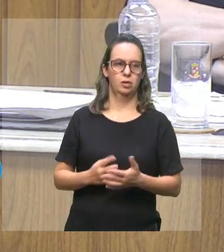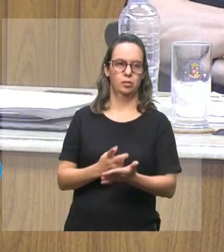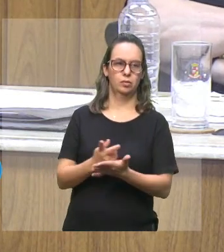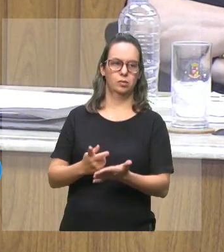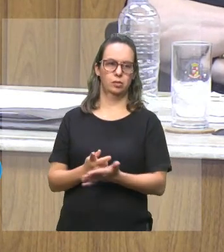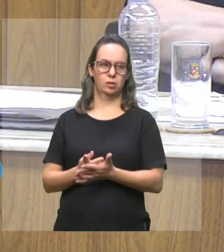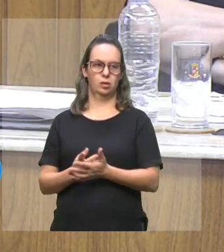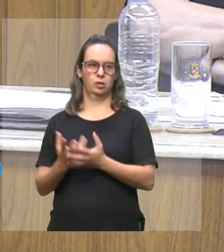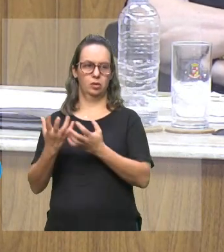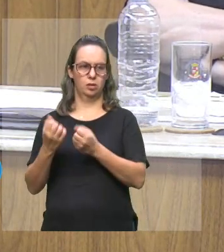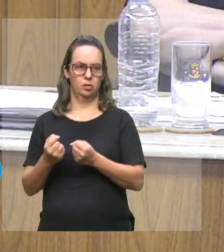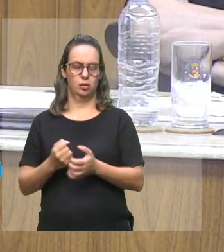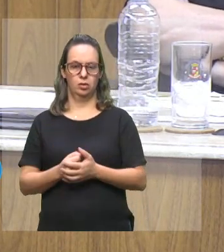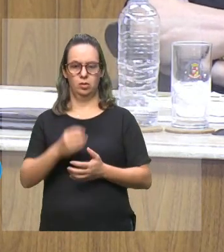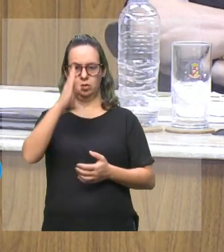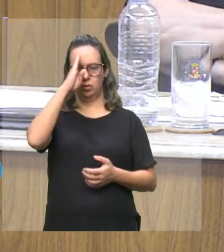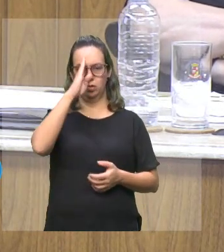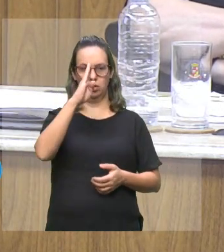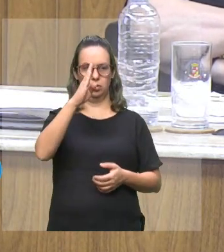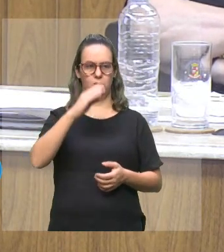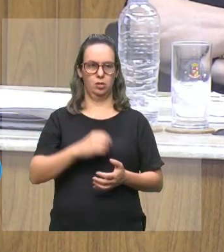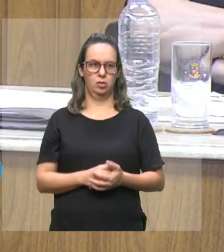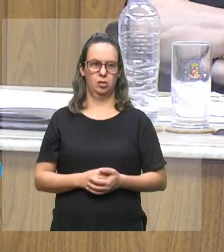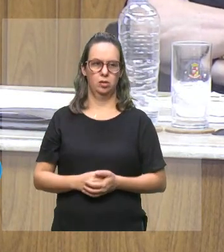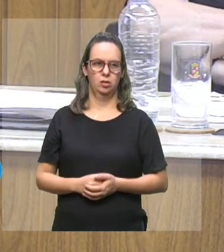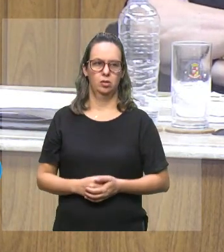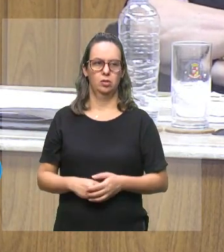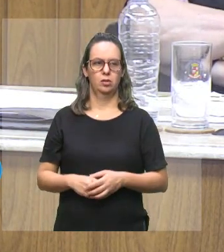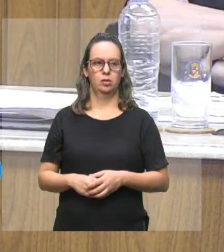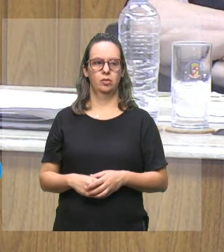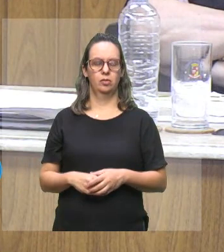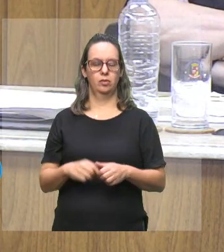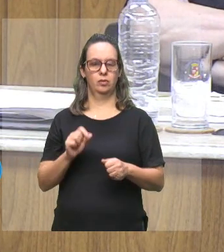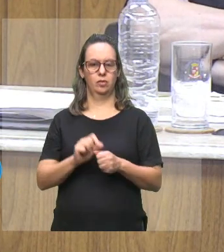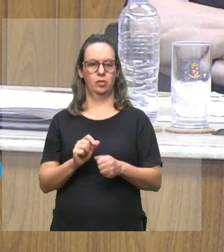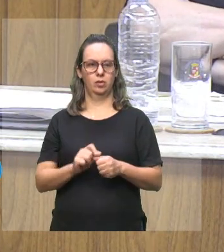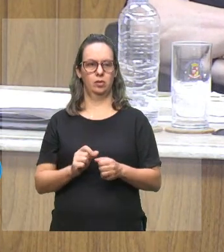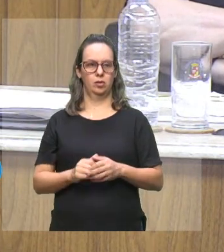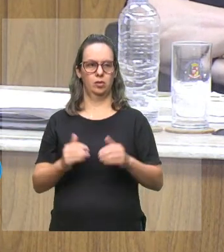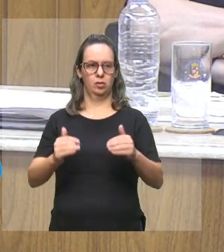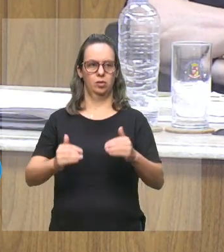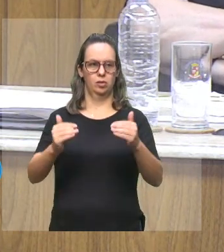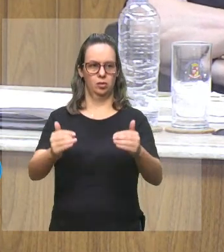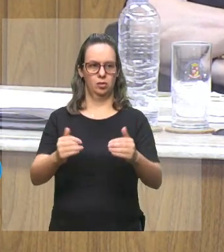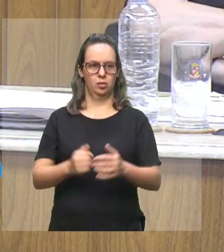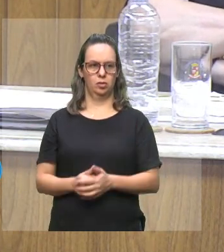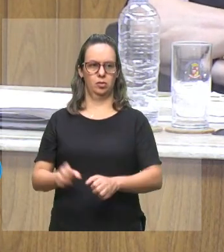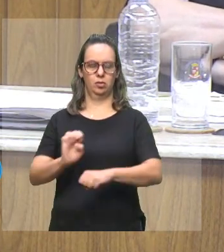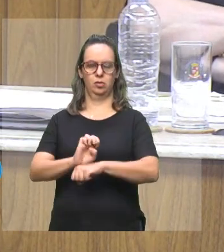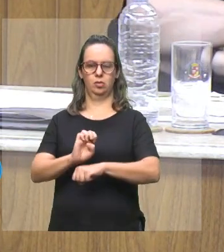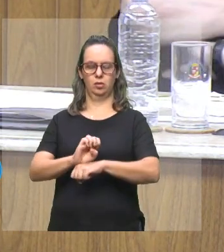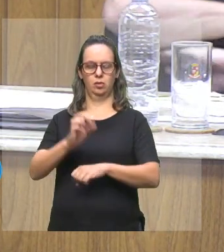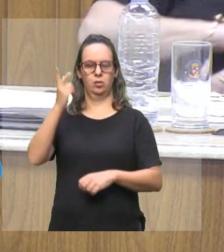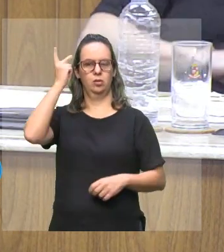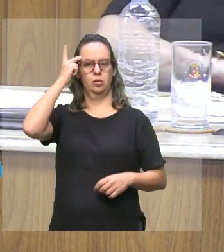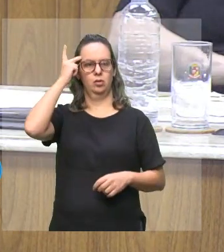acatar a orientação sedimentada no âmbito do Tribunal de Contas do Estado de São Paulo,